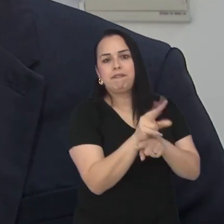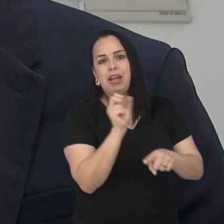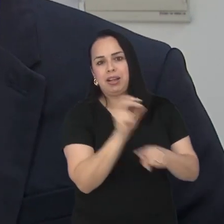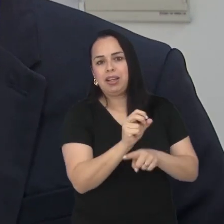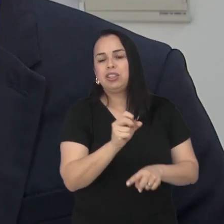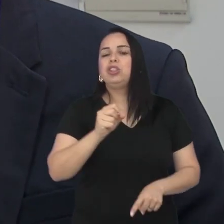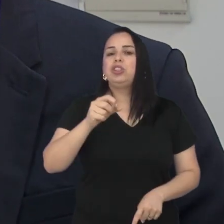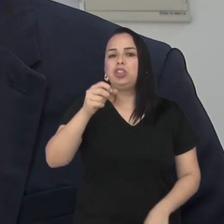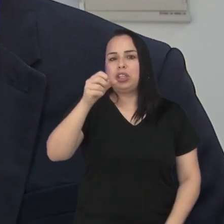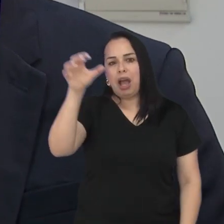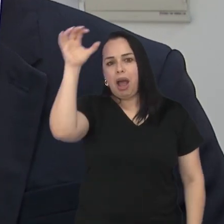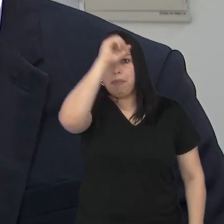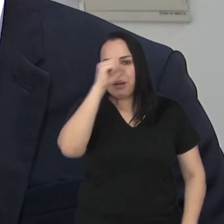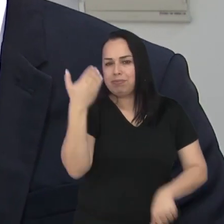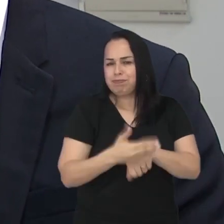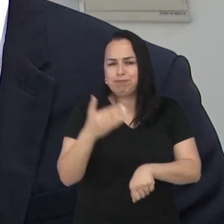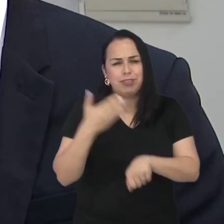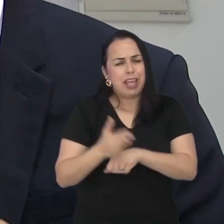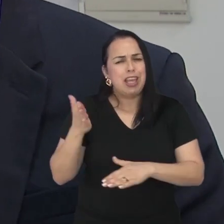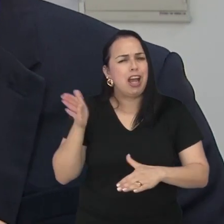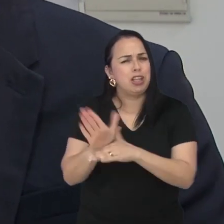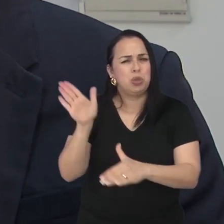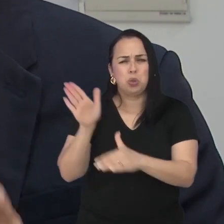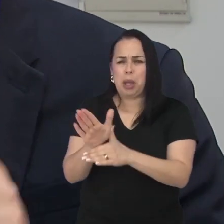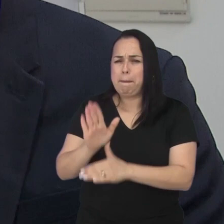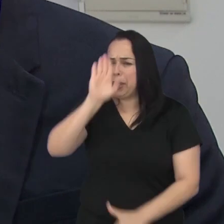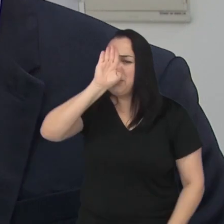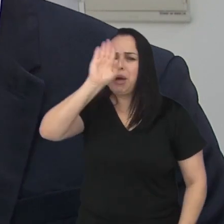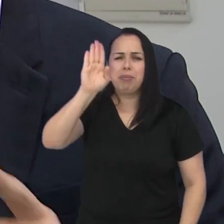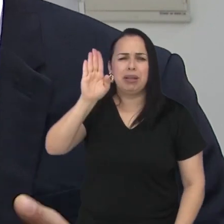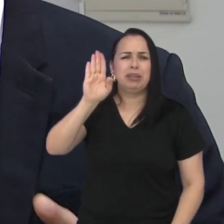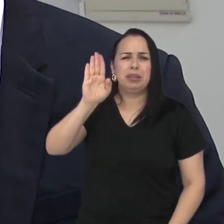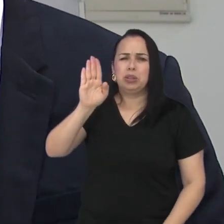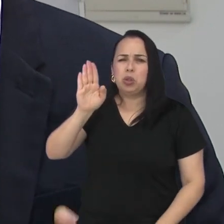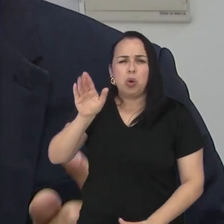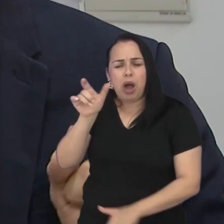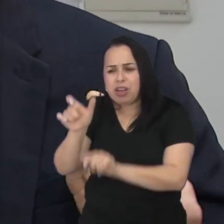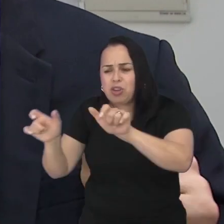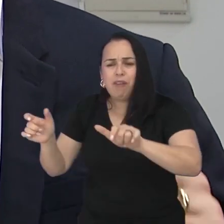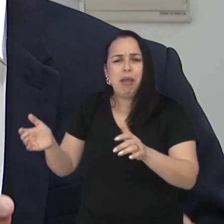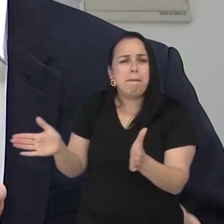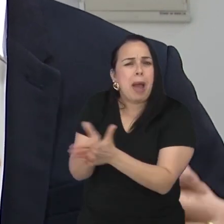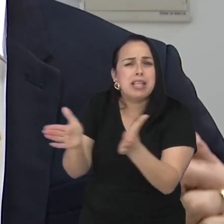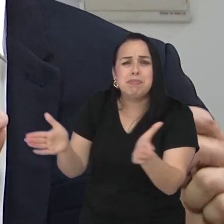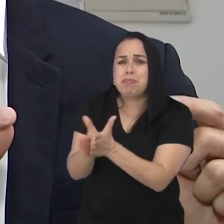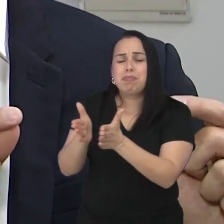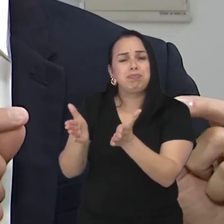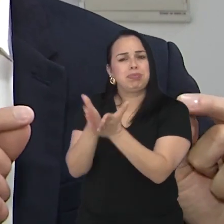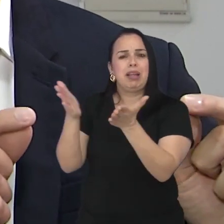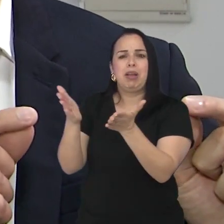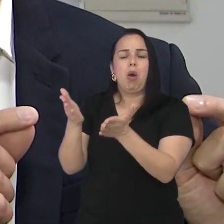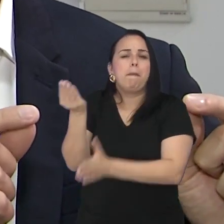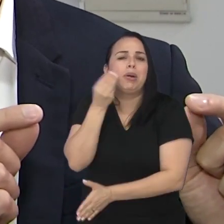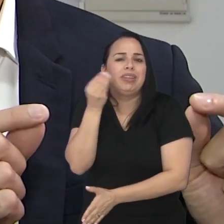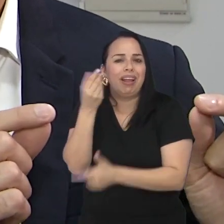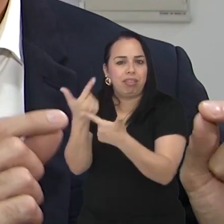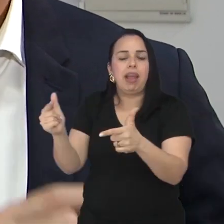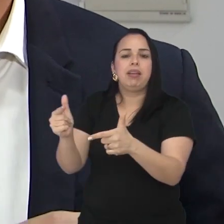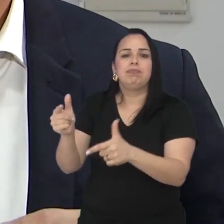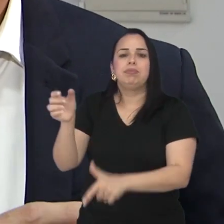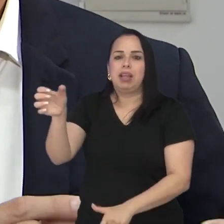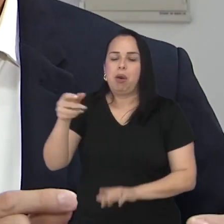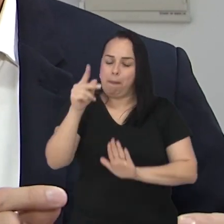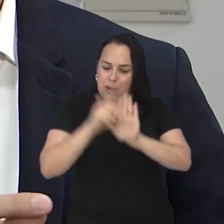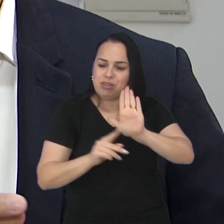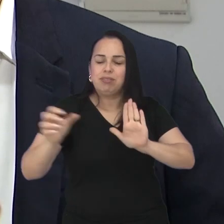uma vaga de aprendizagem e ajuda bastante, principalmente aqueles jovens mais carentes, com